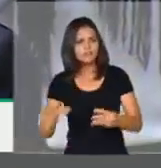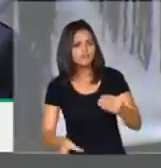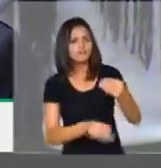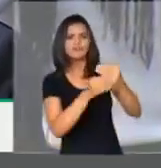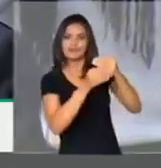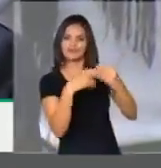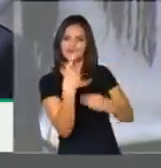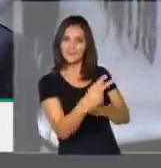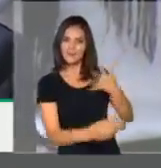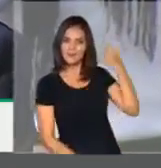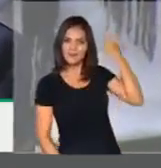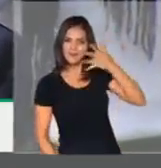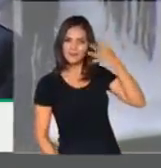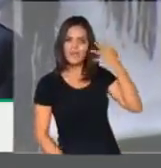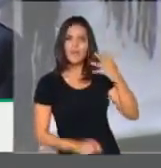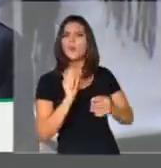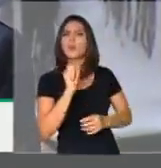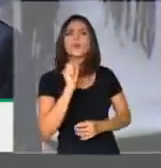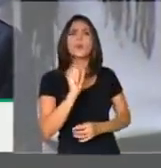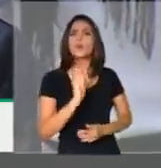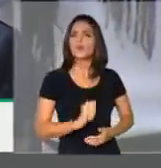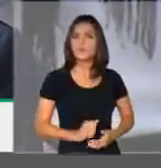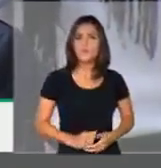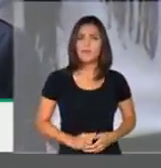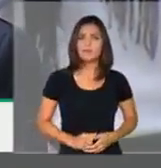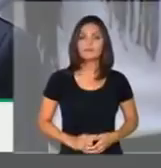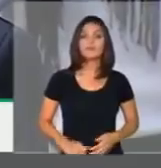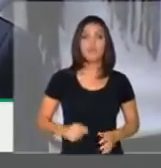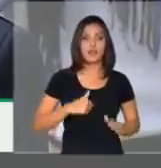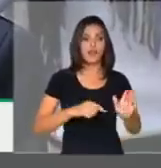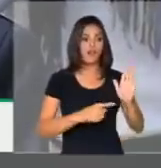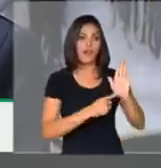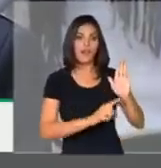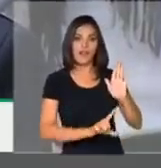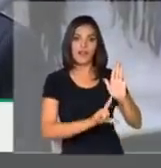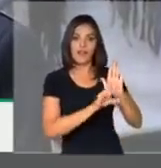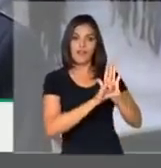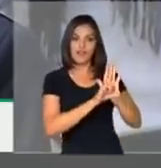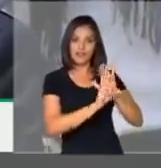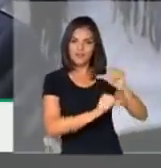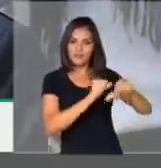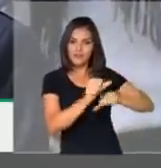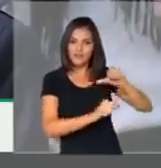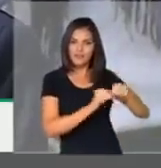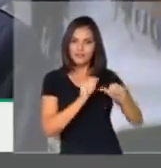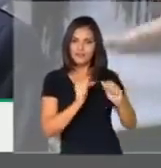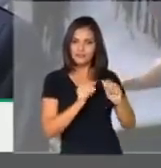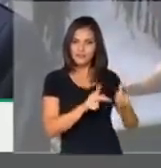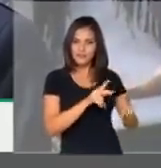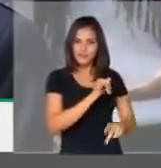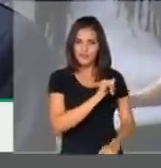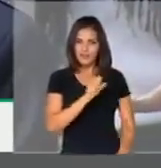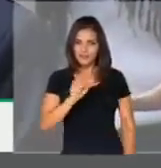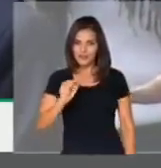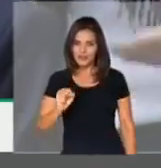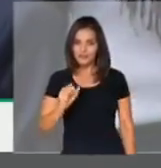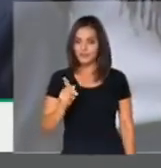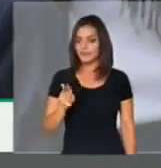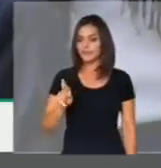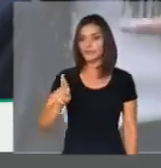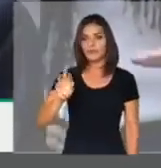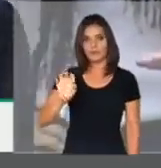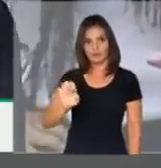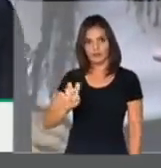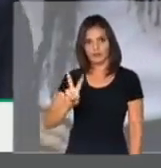pronunciamento, trazendo esse aspecto da reforma da Previdência no que tange a vida rural. Mas antes de